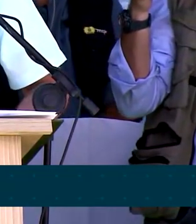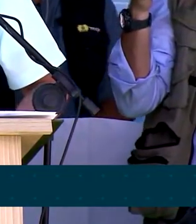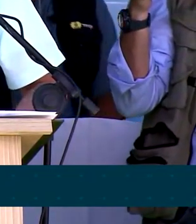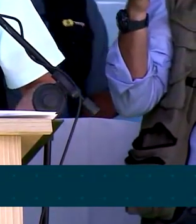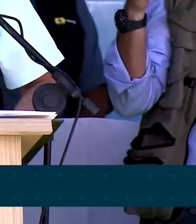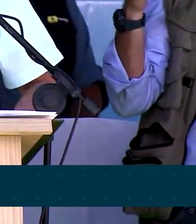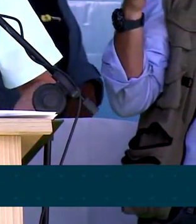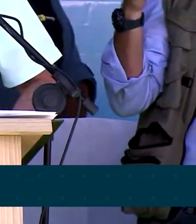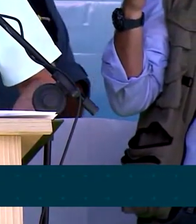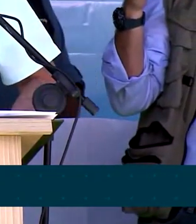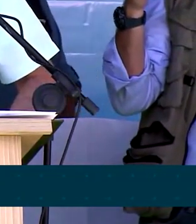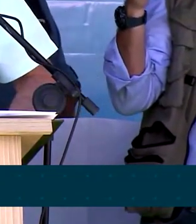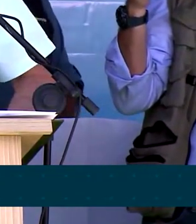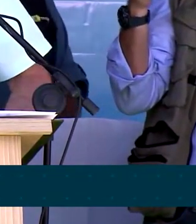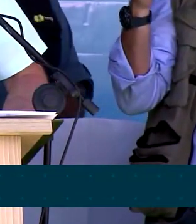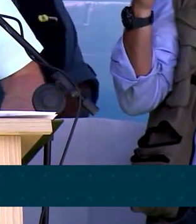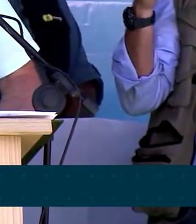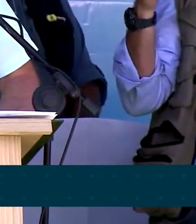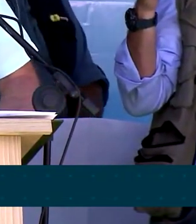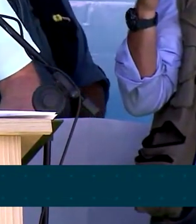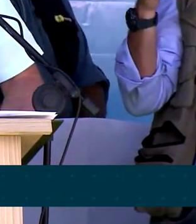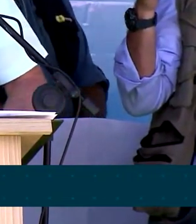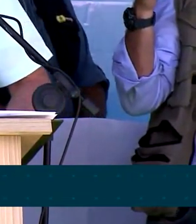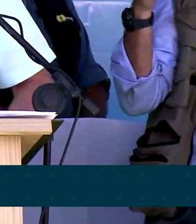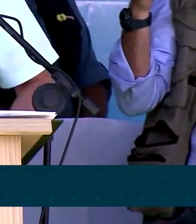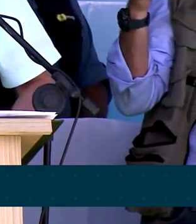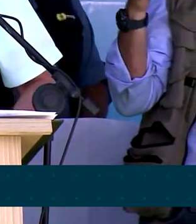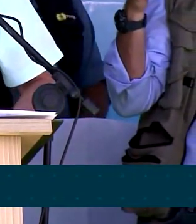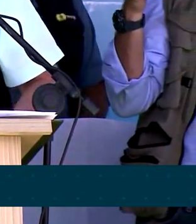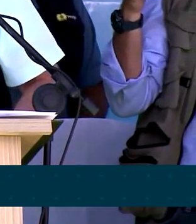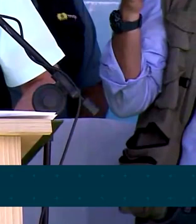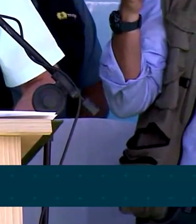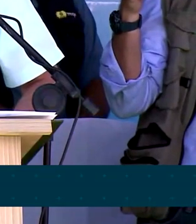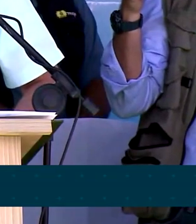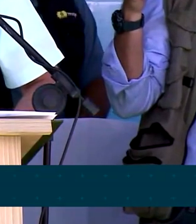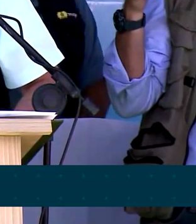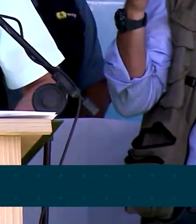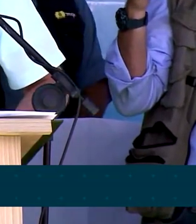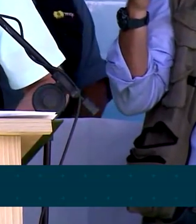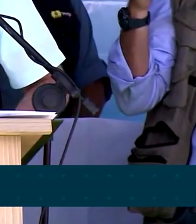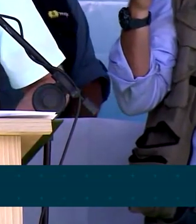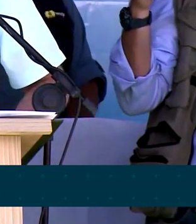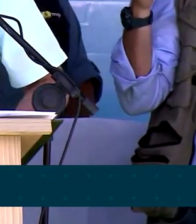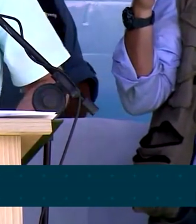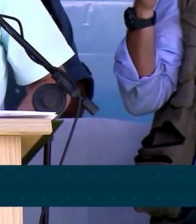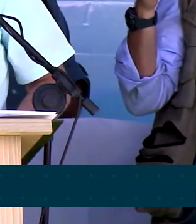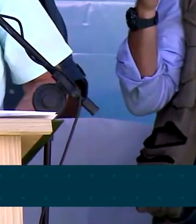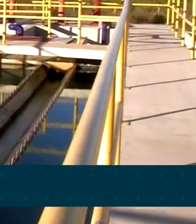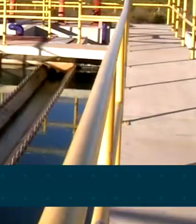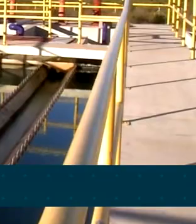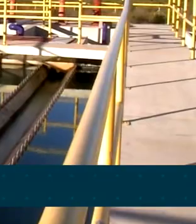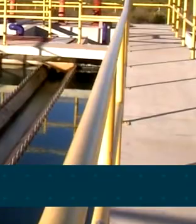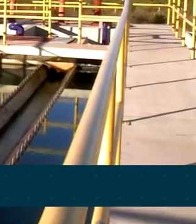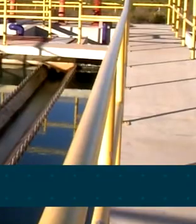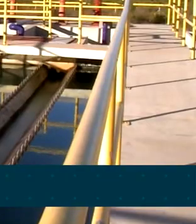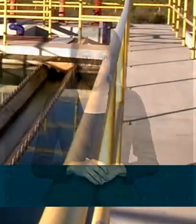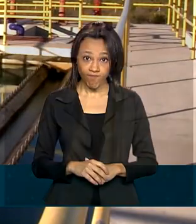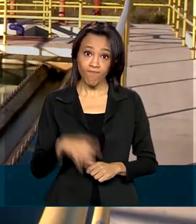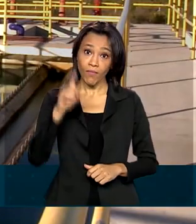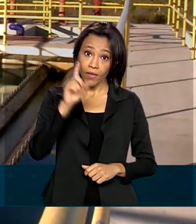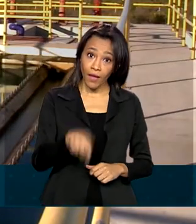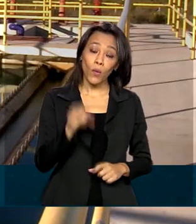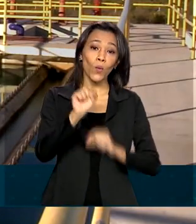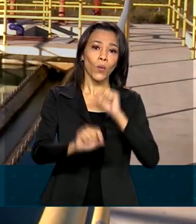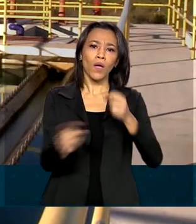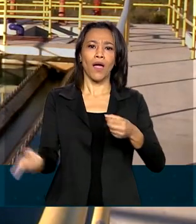felicidade de um povo, quando chega água naquela região, isso amolece os nossos corações. A ordem é